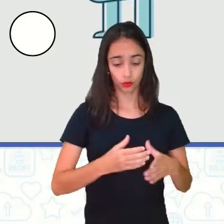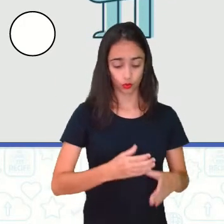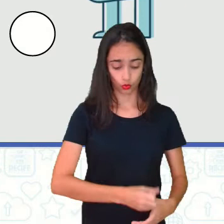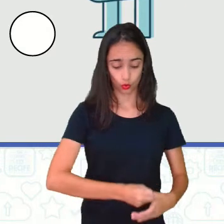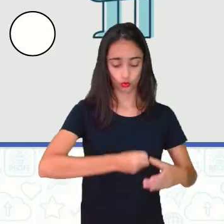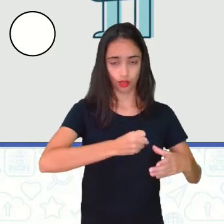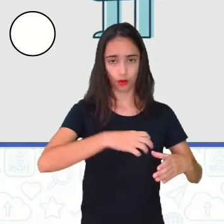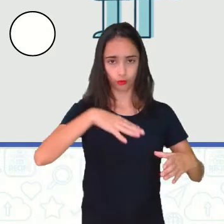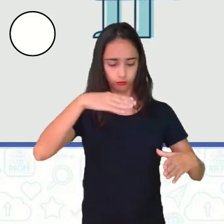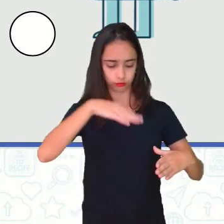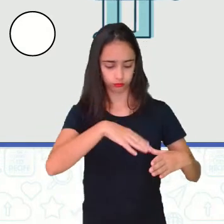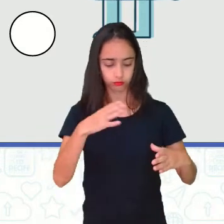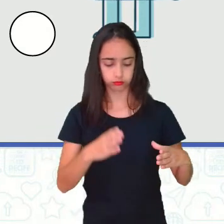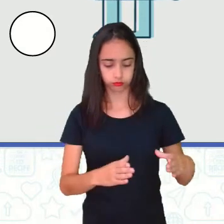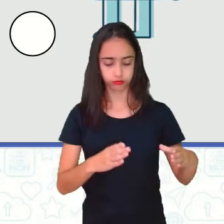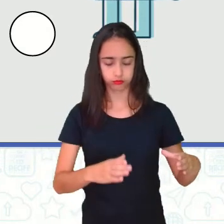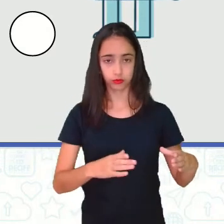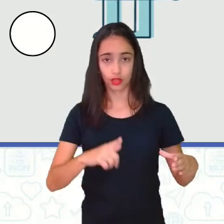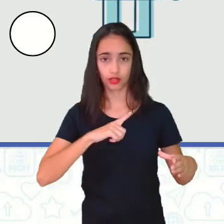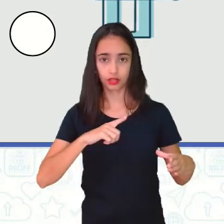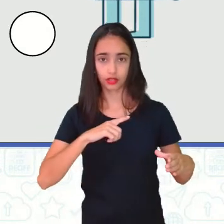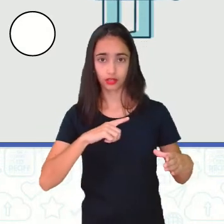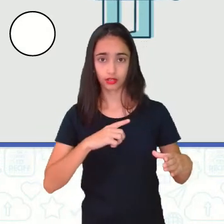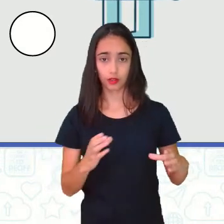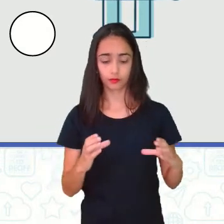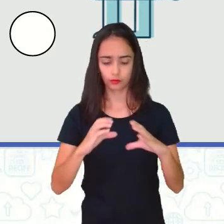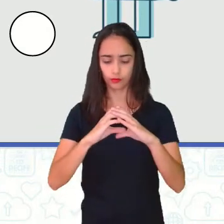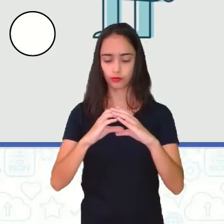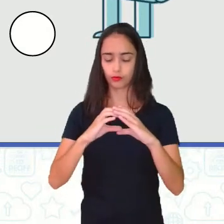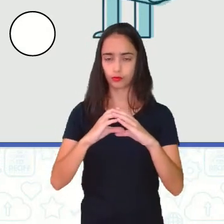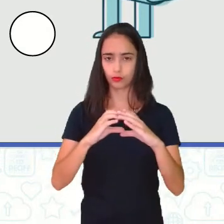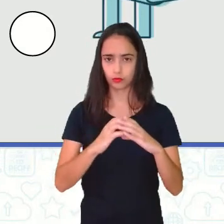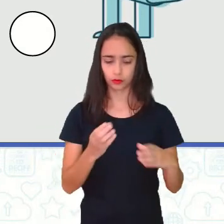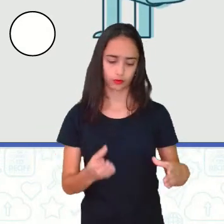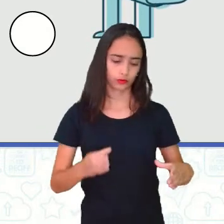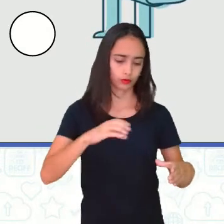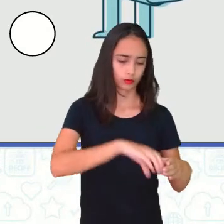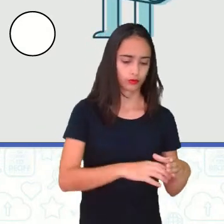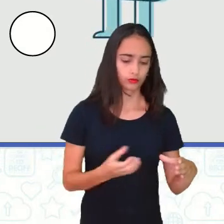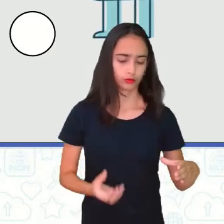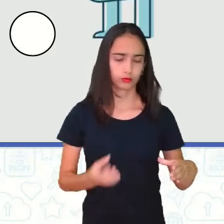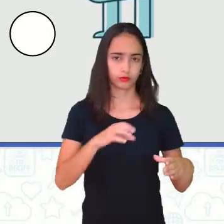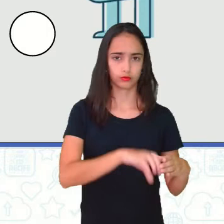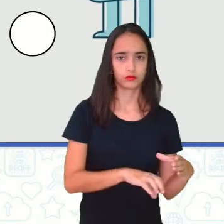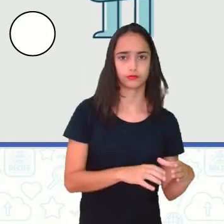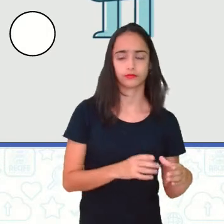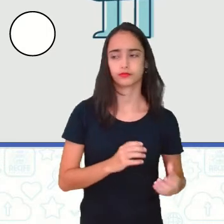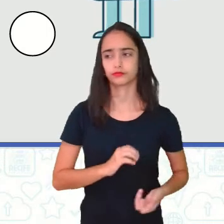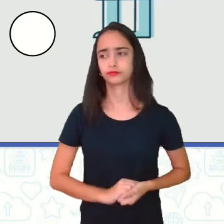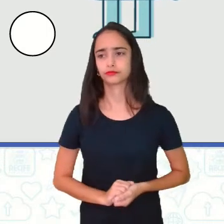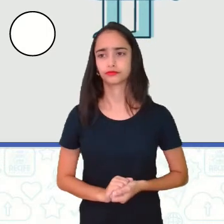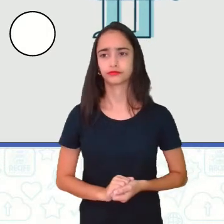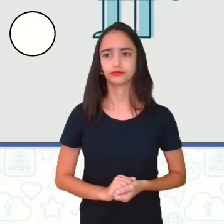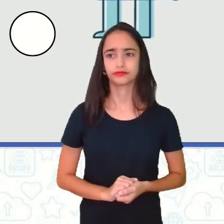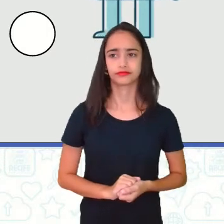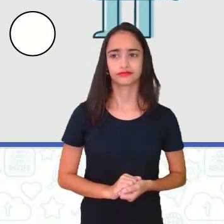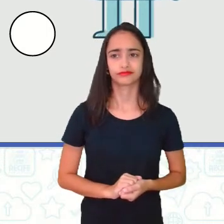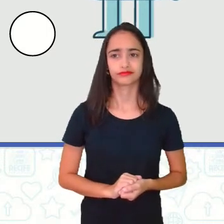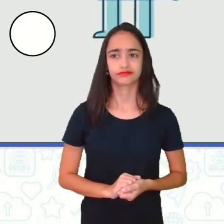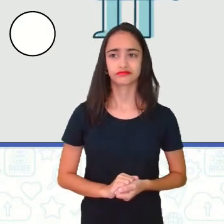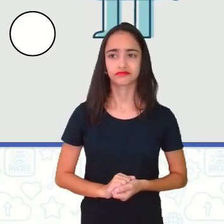bolinhas brancas, né? Eu tenho três bolas azuis, duas amarelas e uma vermelha. Nesse saquinho aqui, em um